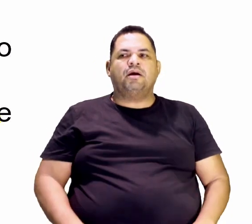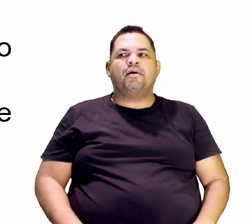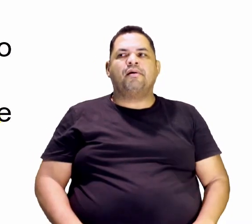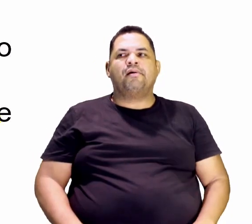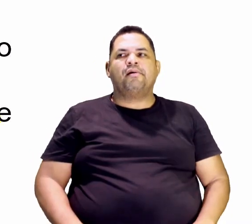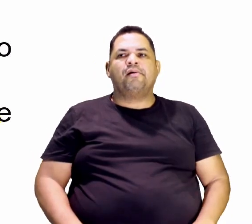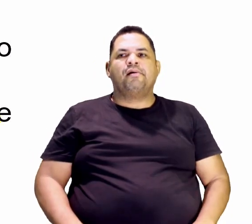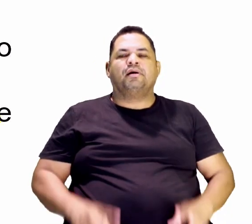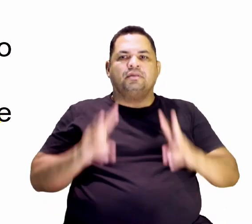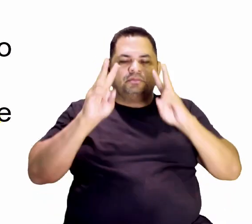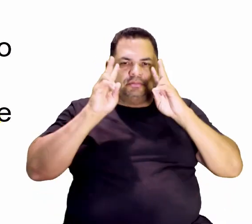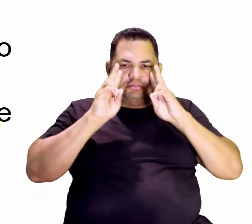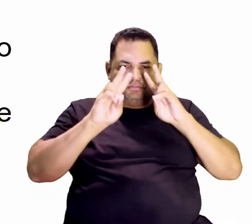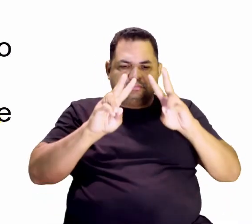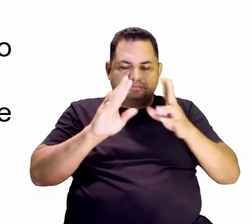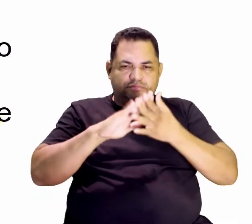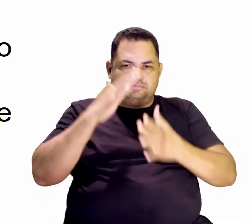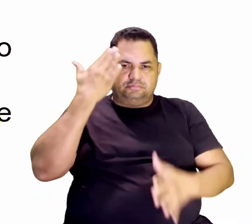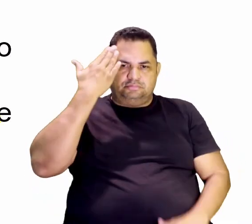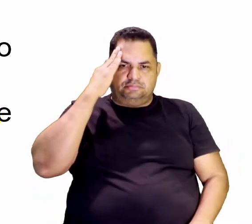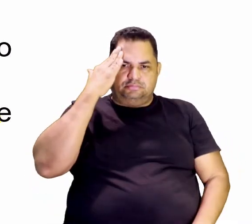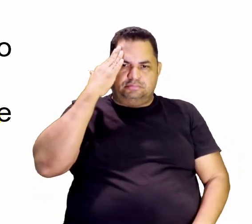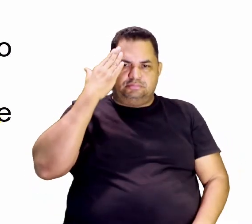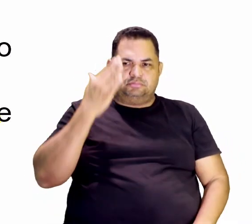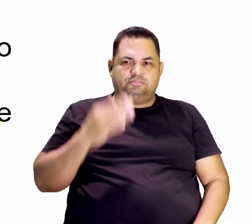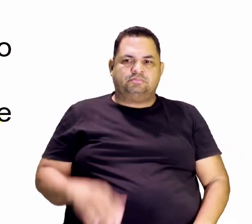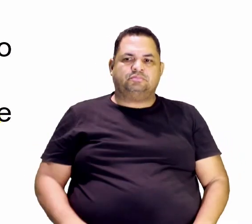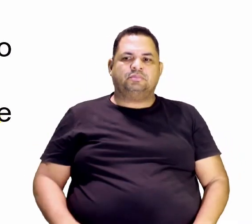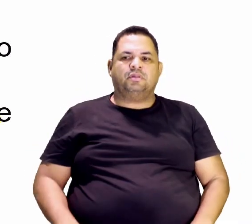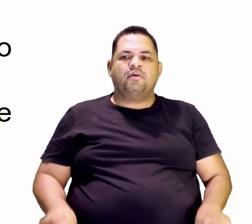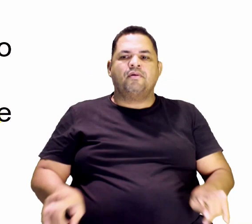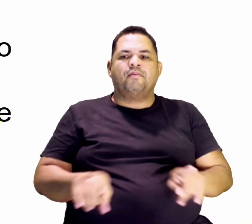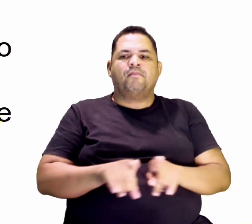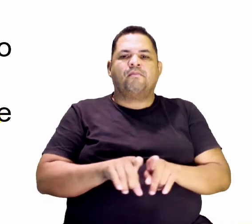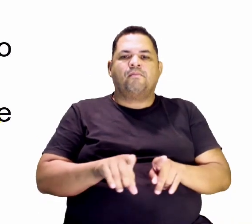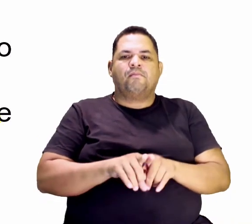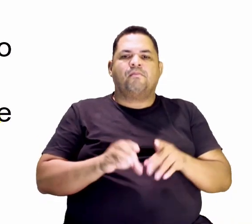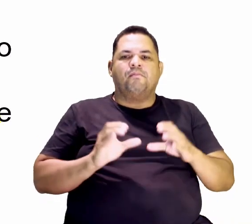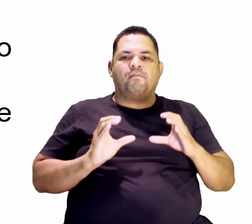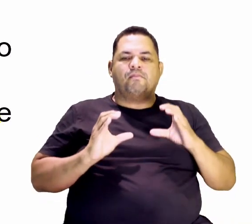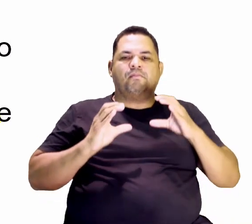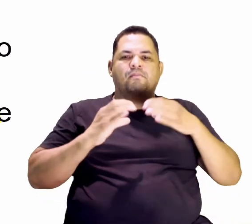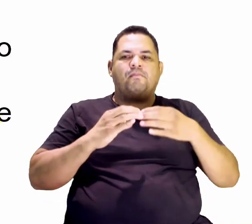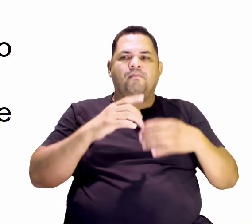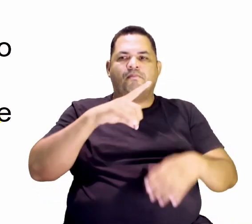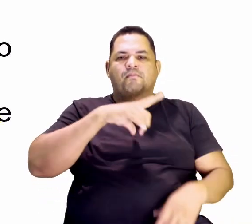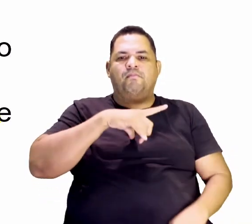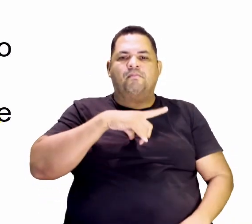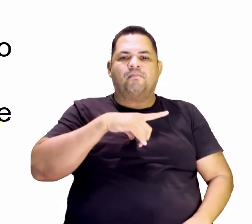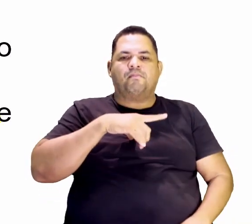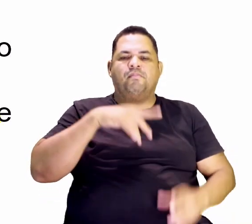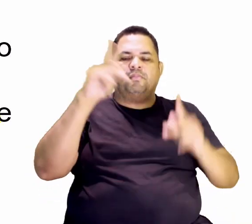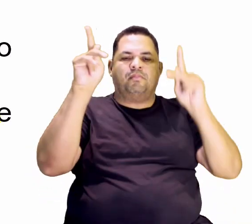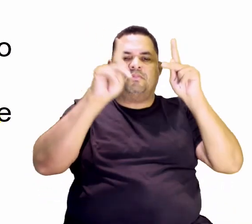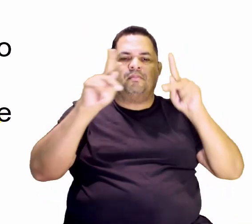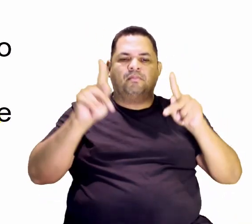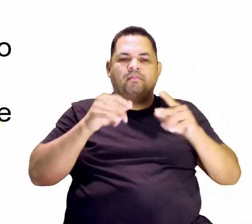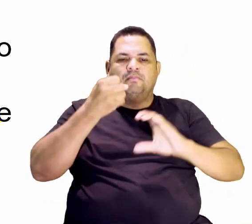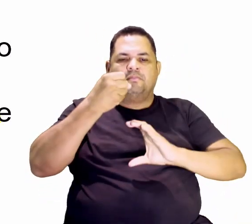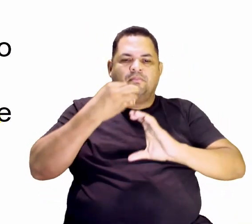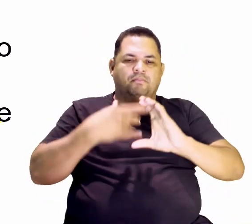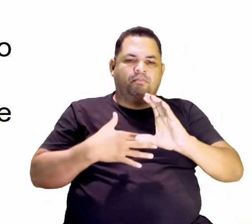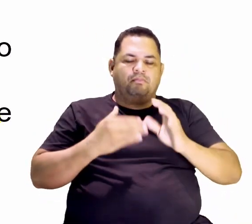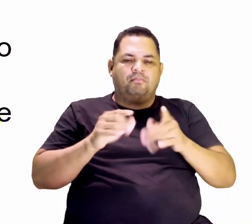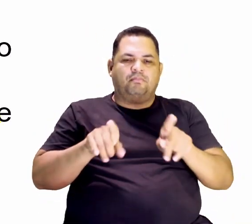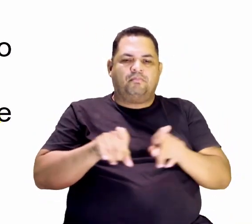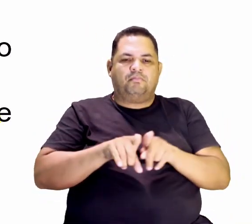aquela visão, por aquele entendimento. Então, você também faz parte de um grupo que tem aí o pacifismo como característica e